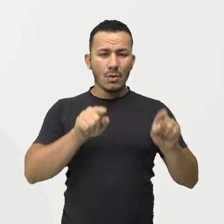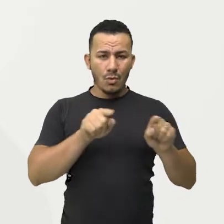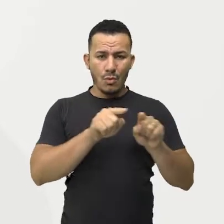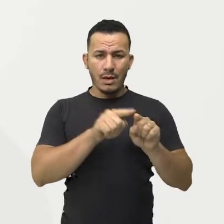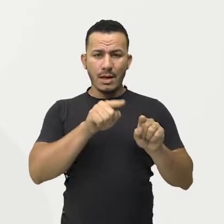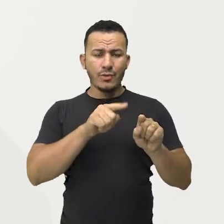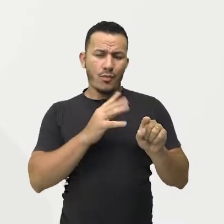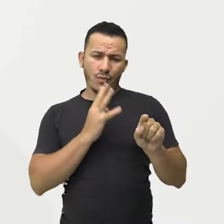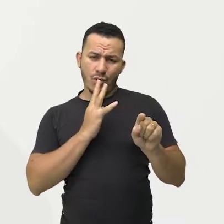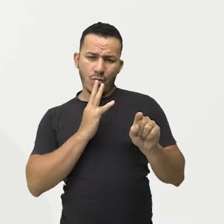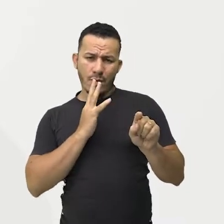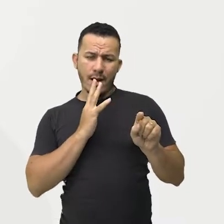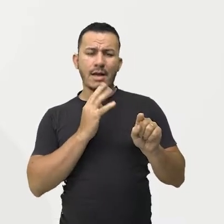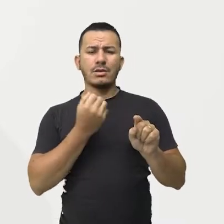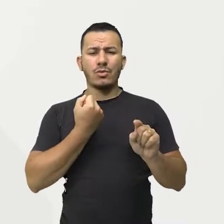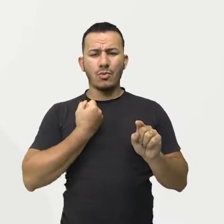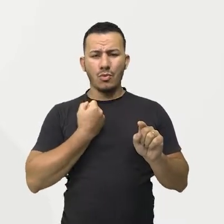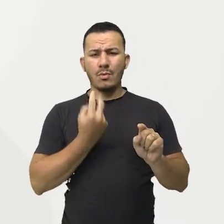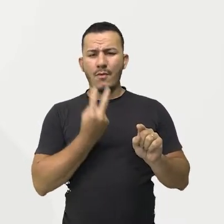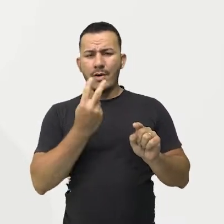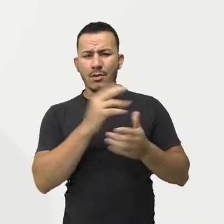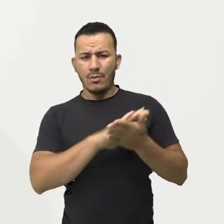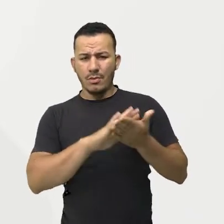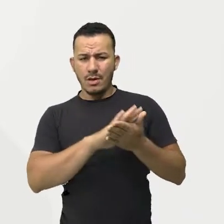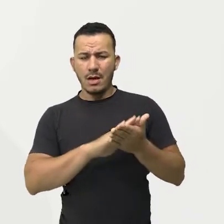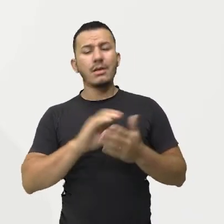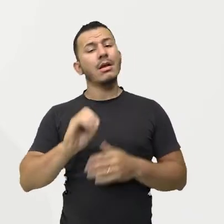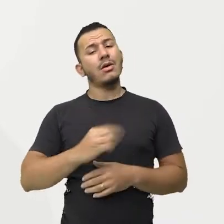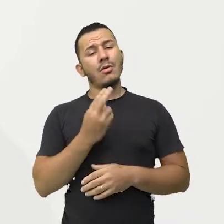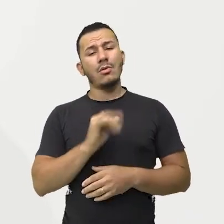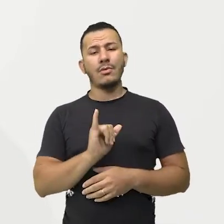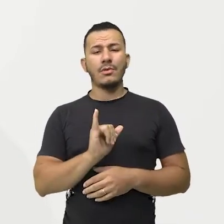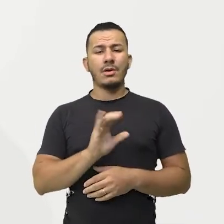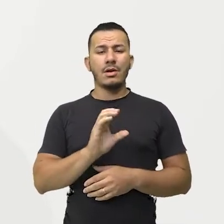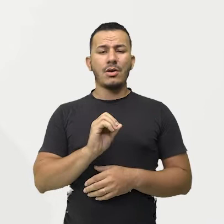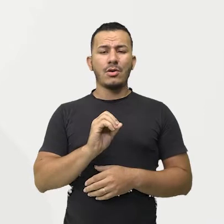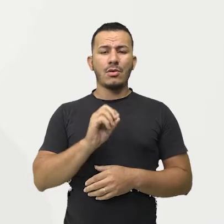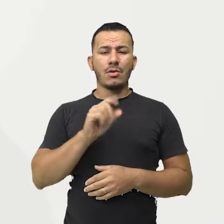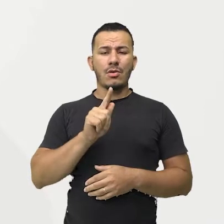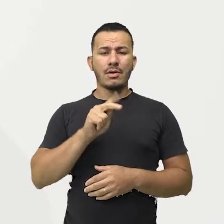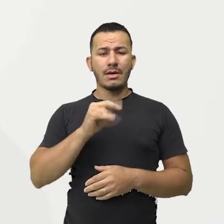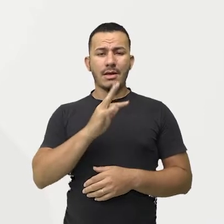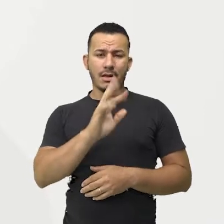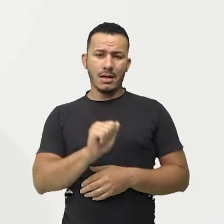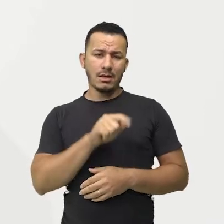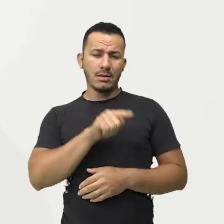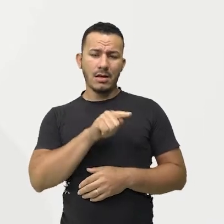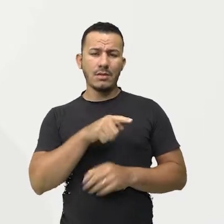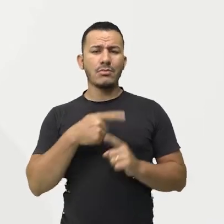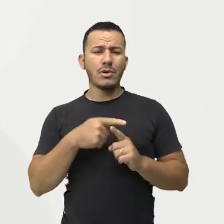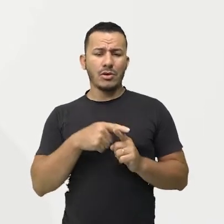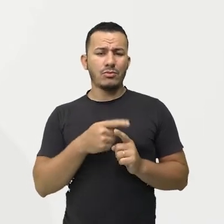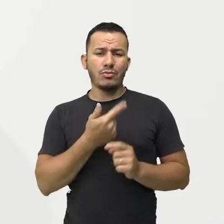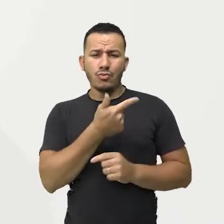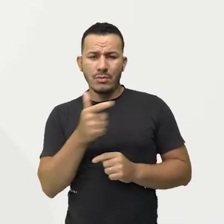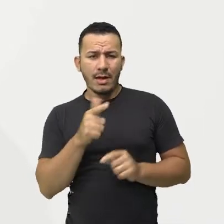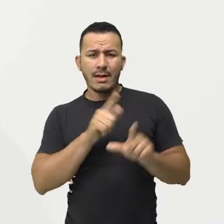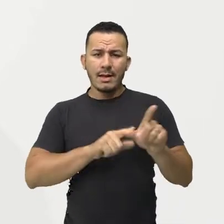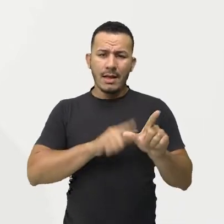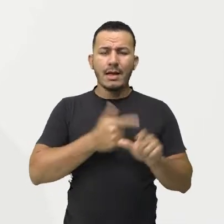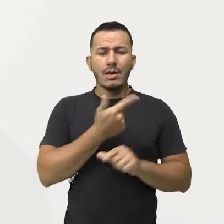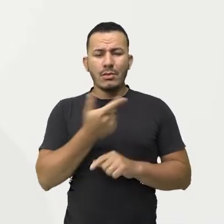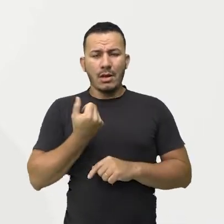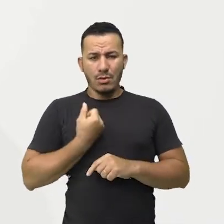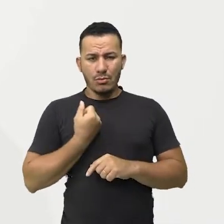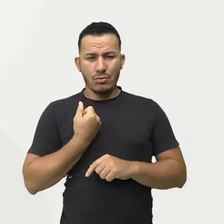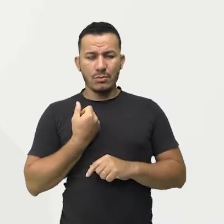termo desconhecido, mas também vamos chamá-lo de incógnita. Isso é a única coisa que vai mudar agora na maneira da gente falar. Mas a